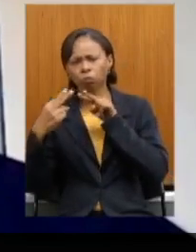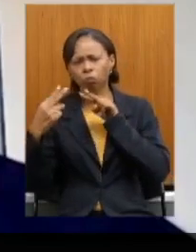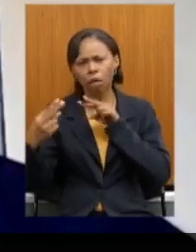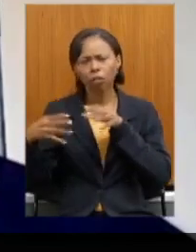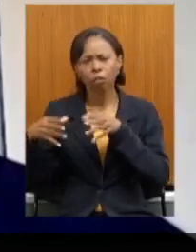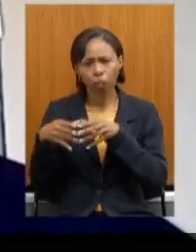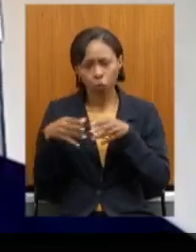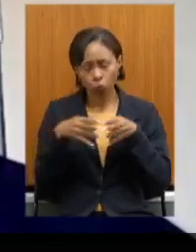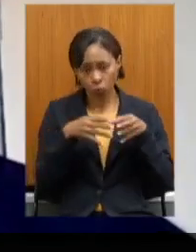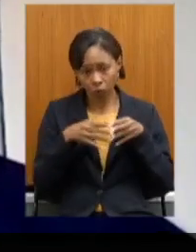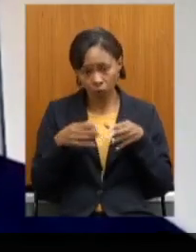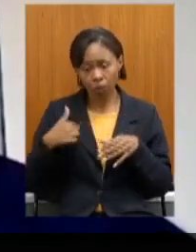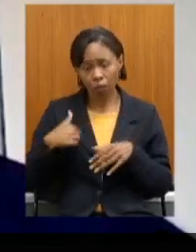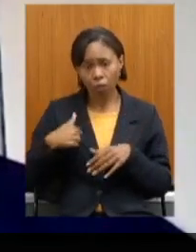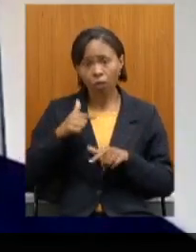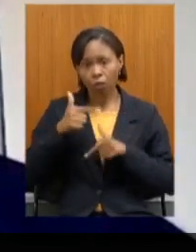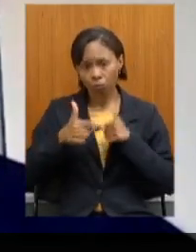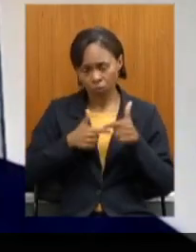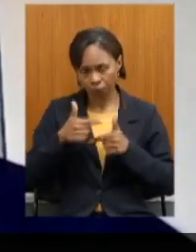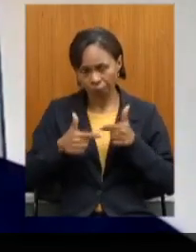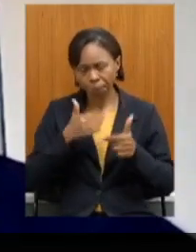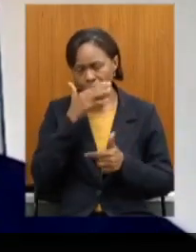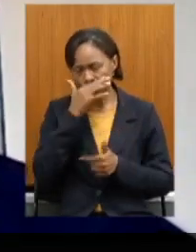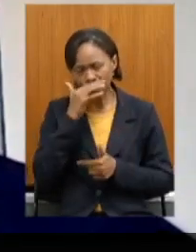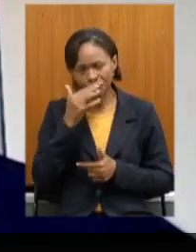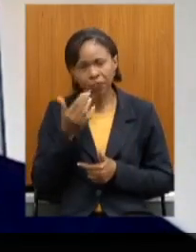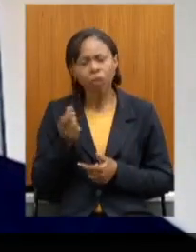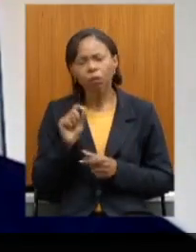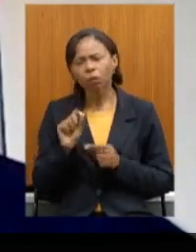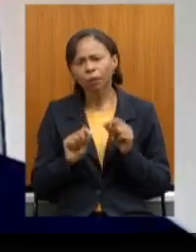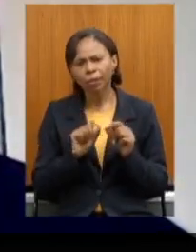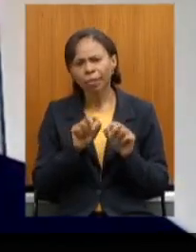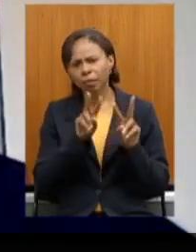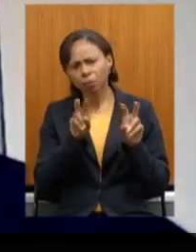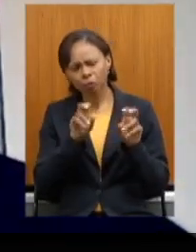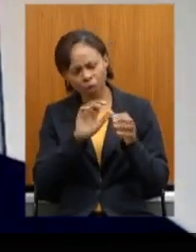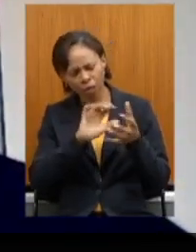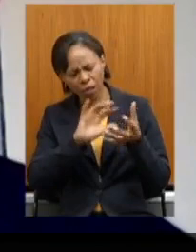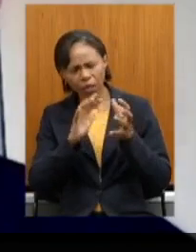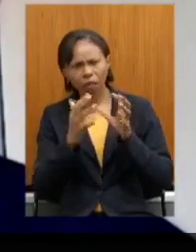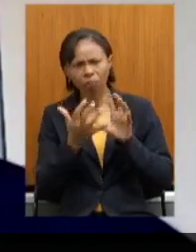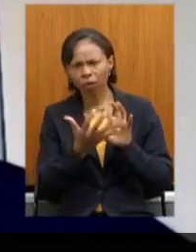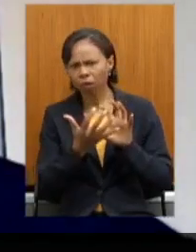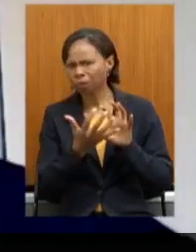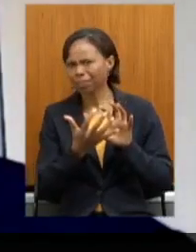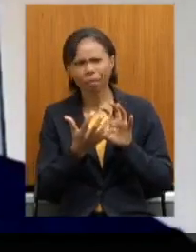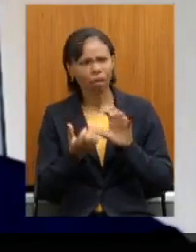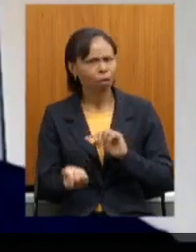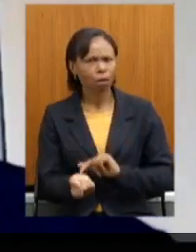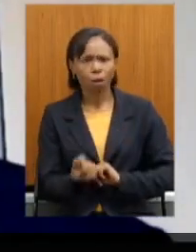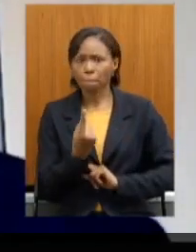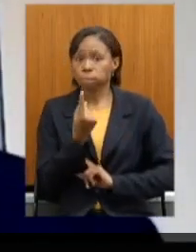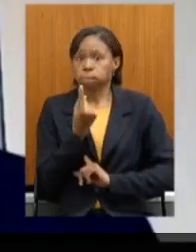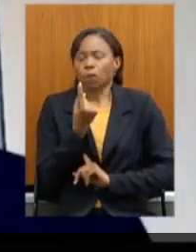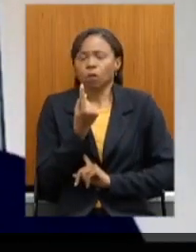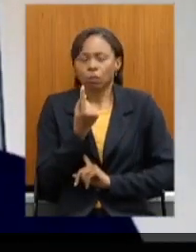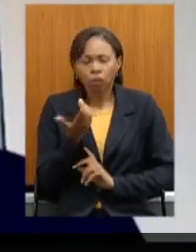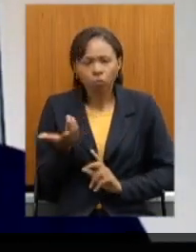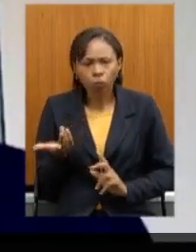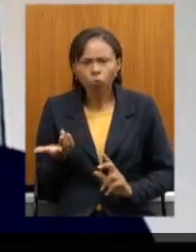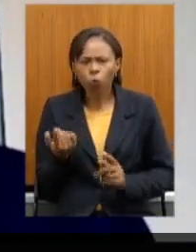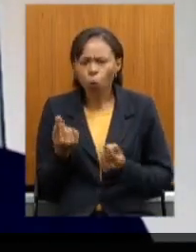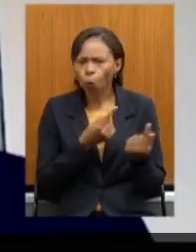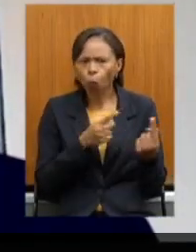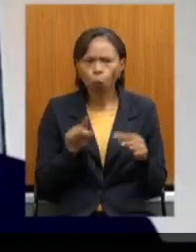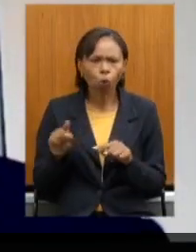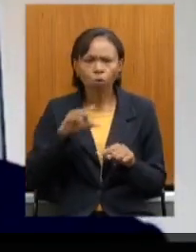da qual tive a oportunidade de estar participando, que essa reforma ela é um verdadeiro absurdo, que atenta contra